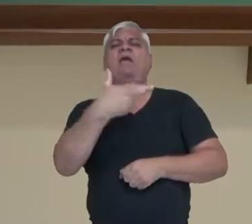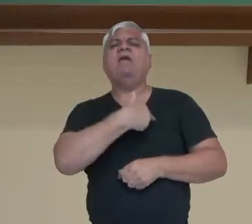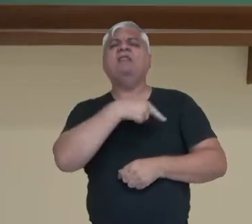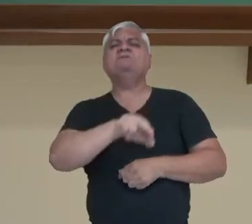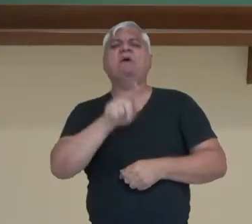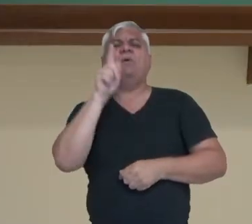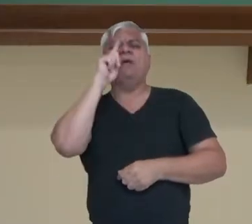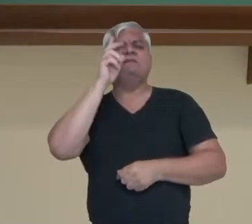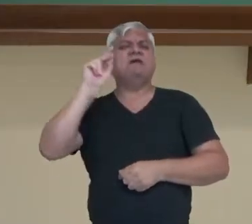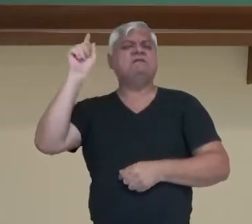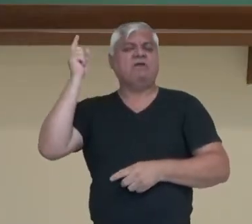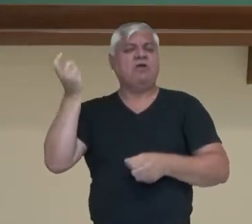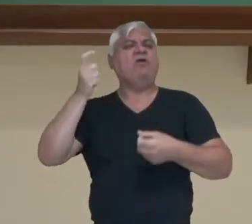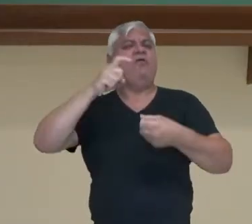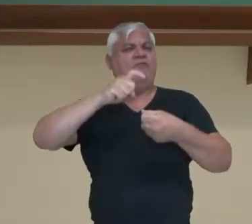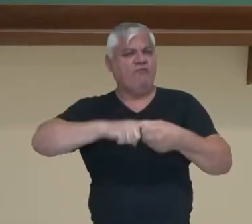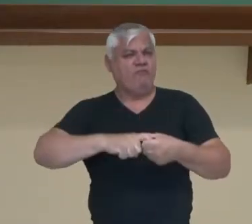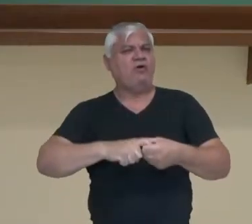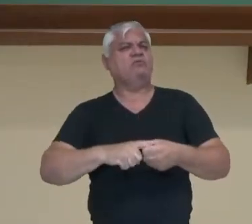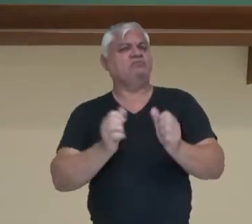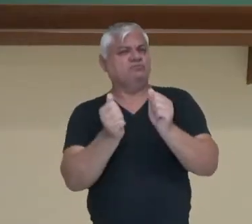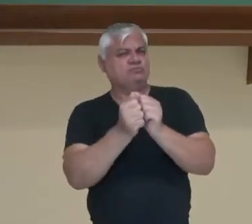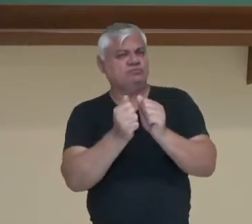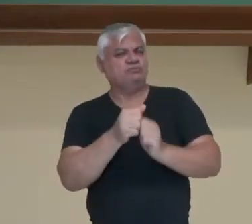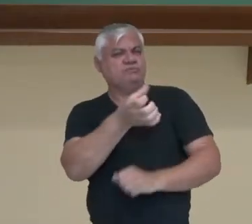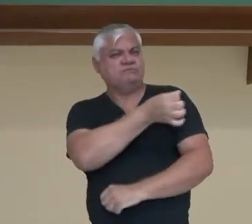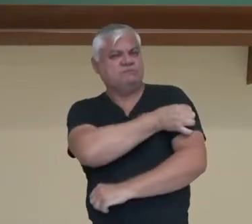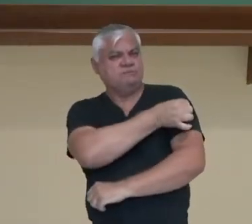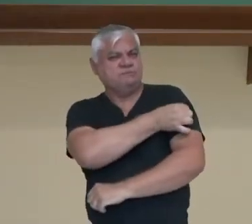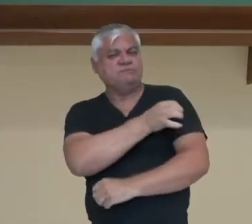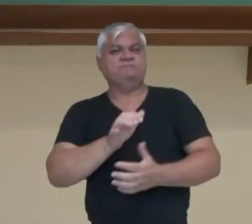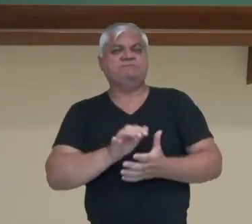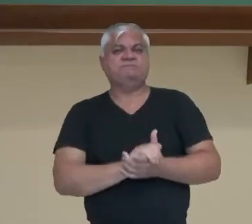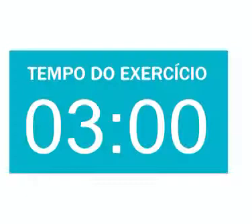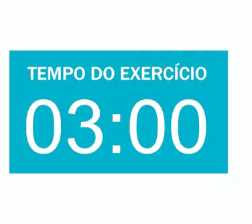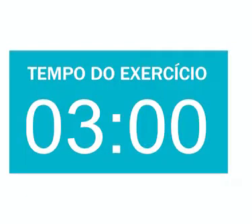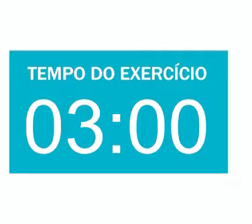Antiga. Daqui a pouquinho nós voltamos juntos, galerinha do sexto ano.